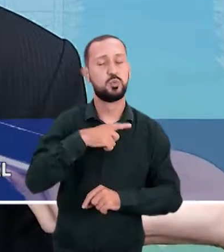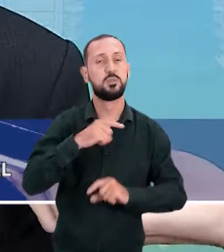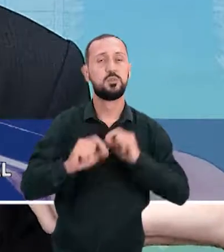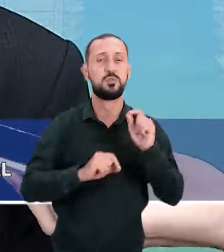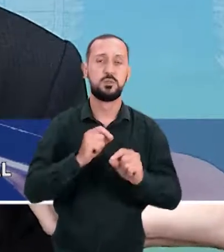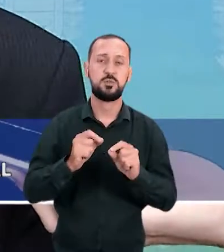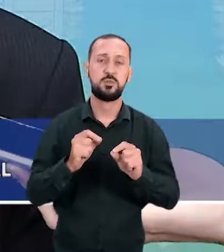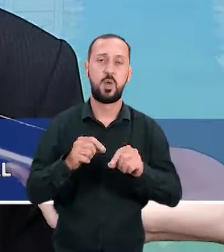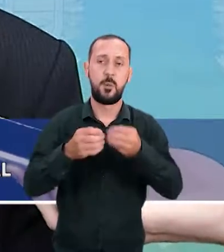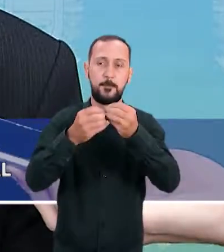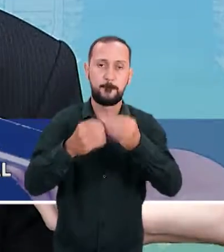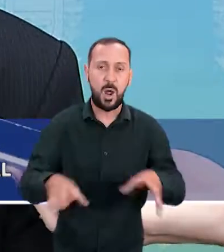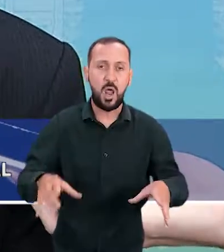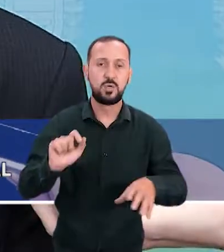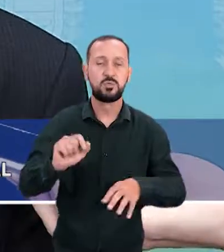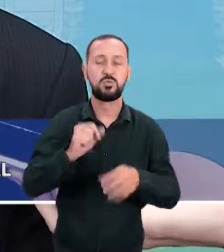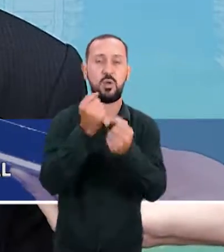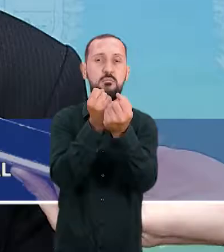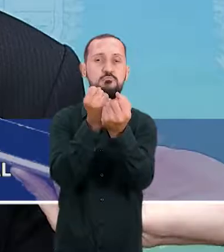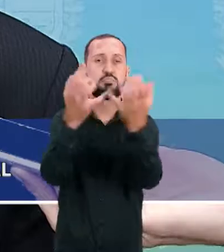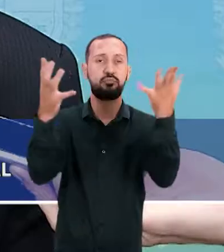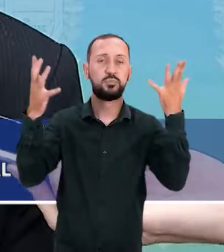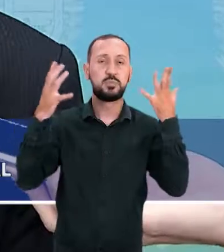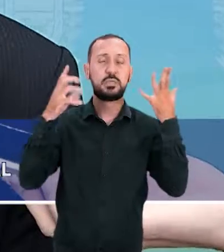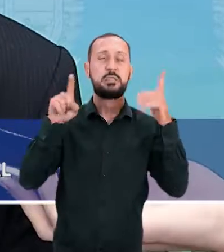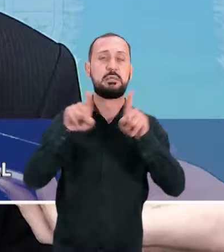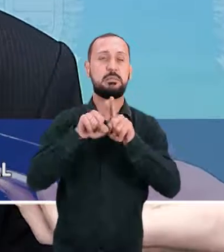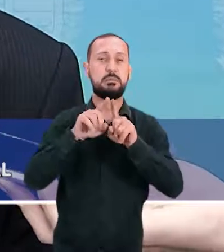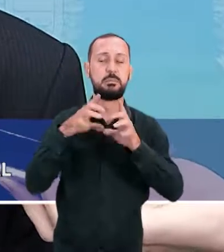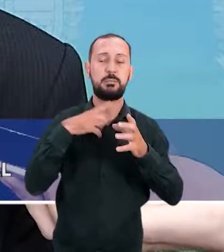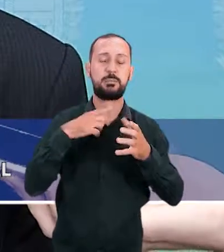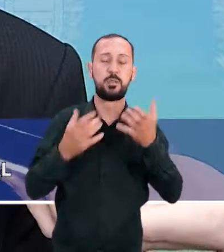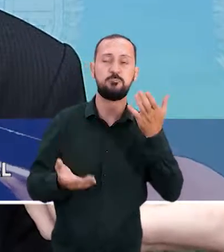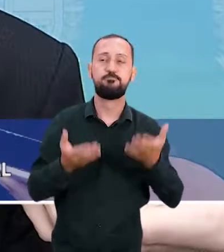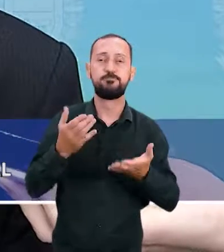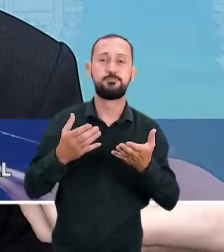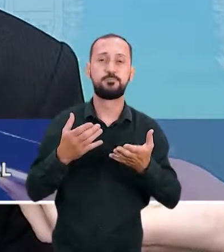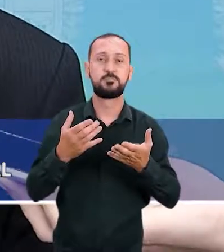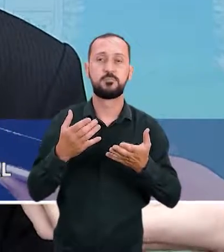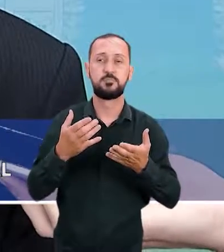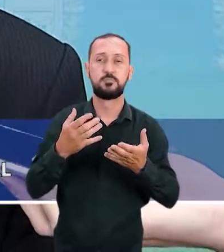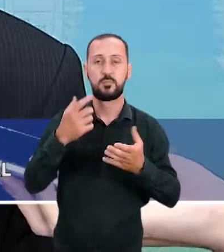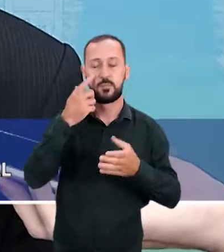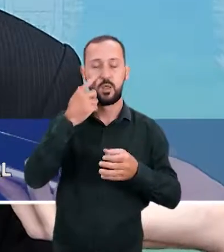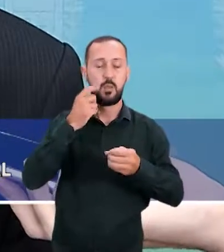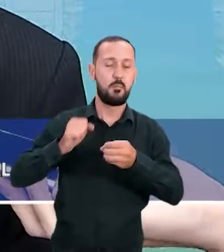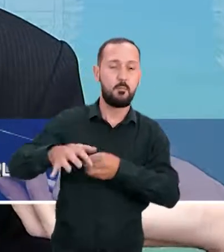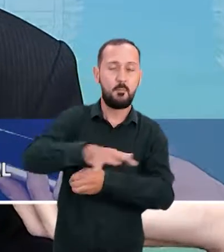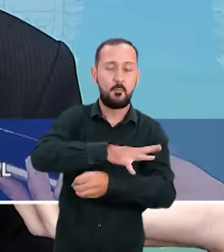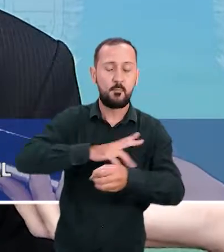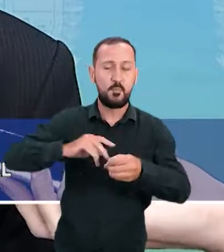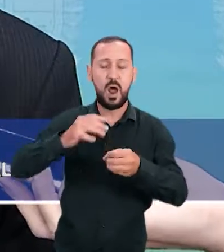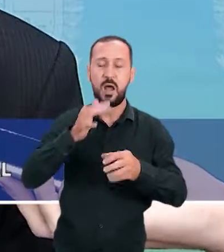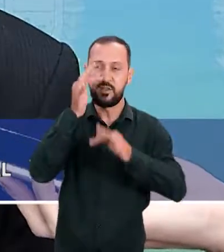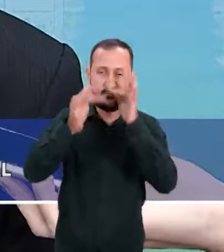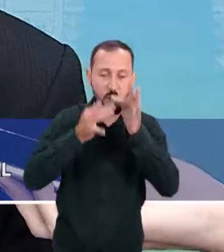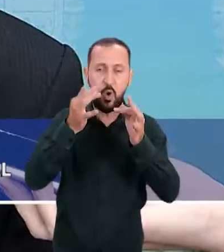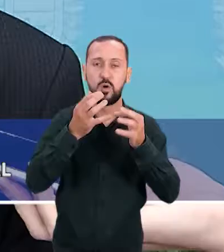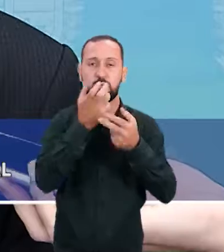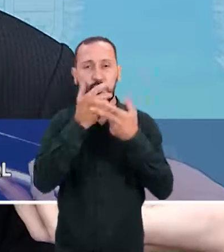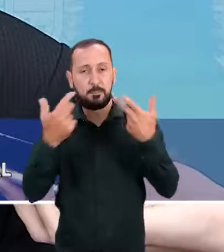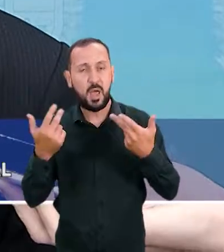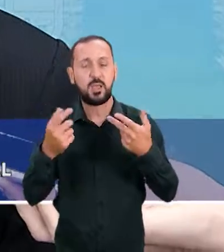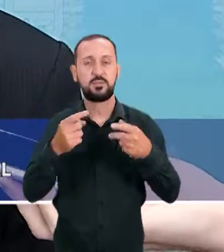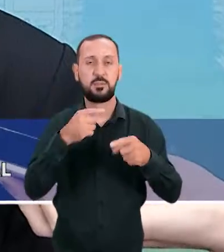sob pena de nós termos um grande prejuízo ecológico, desequilíbrio inclusive da fauna e da